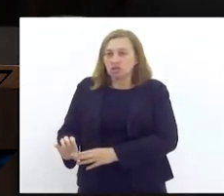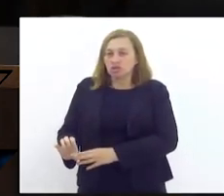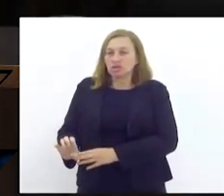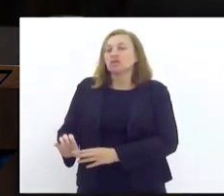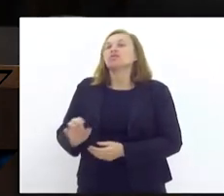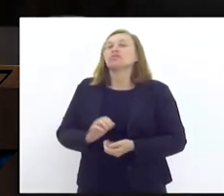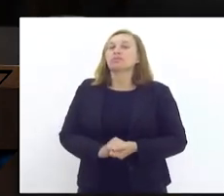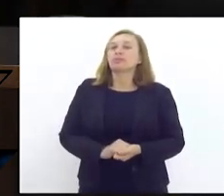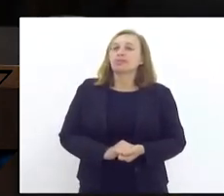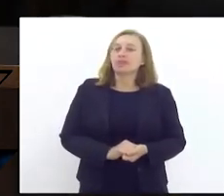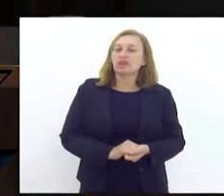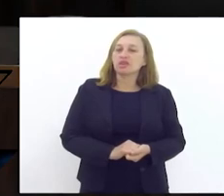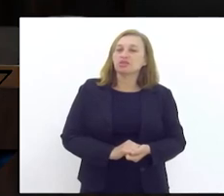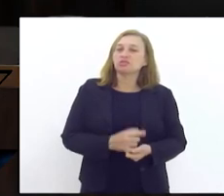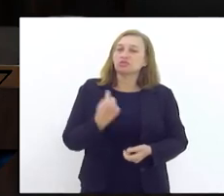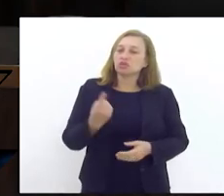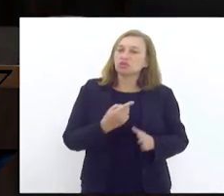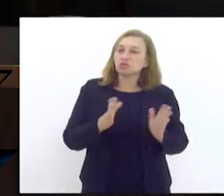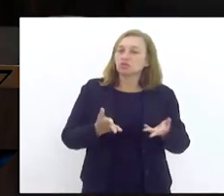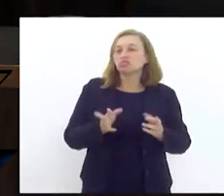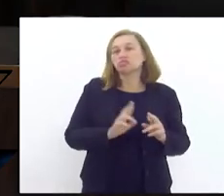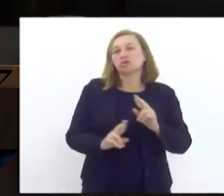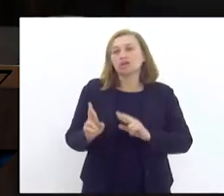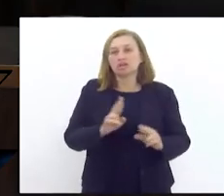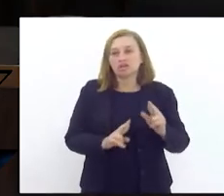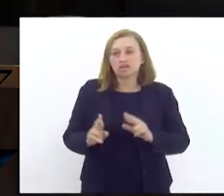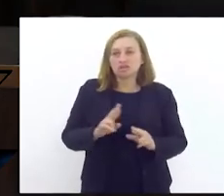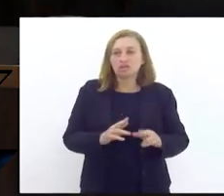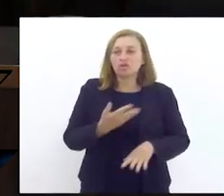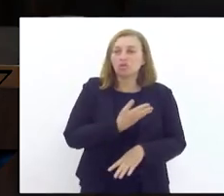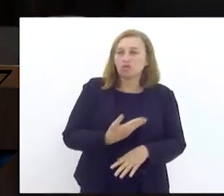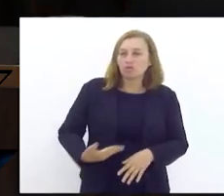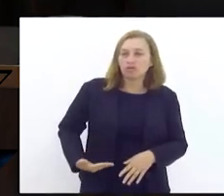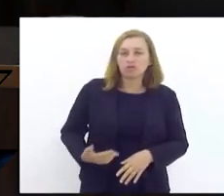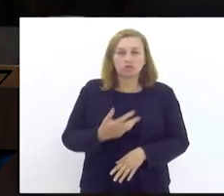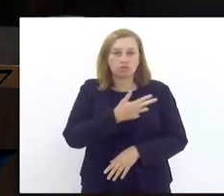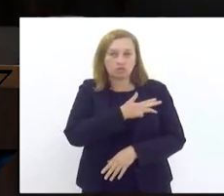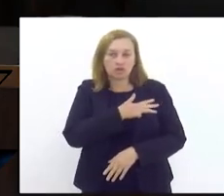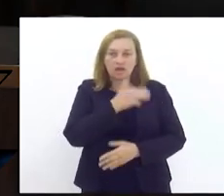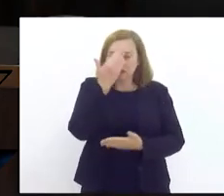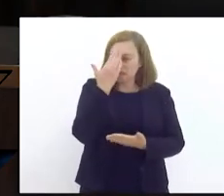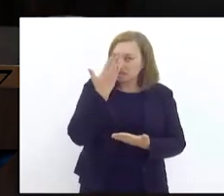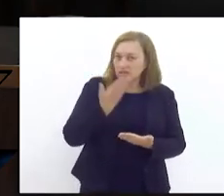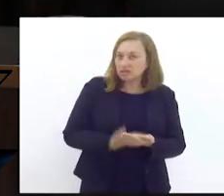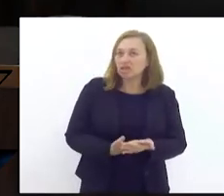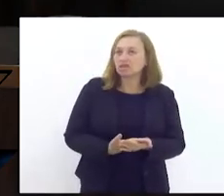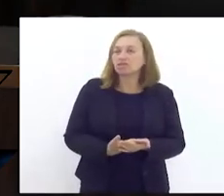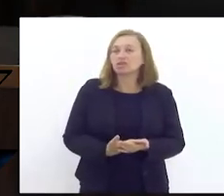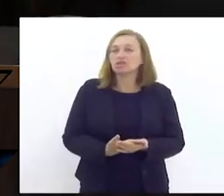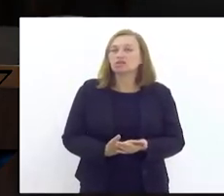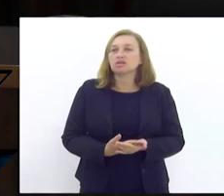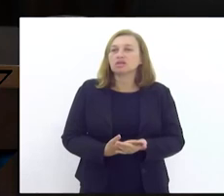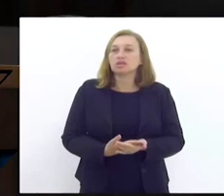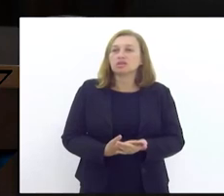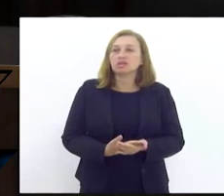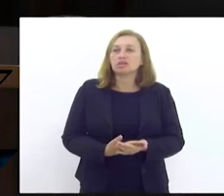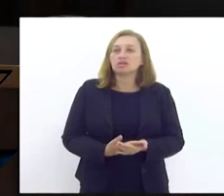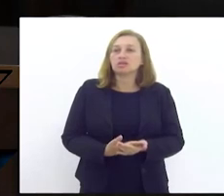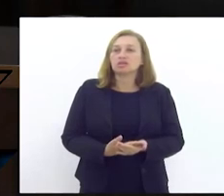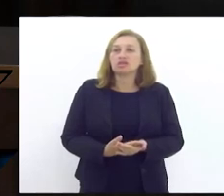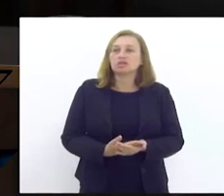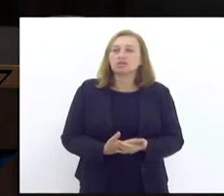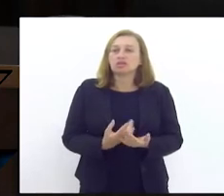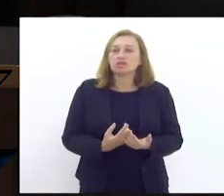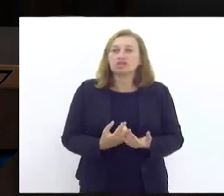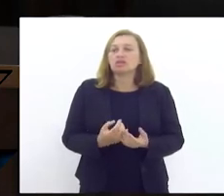nós hoje temos uma relação próximo ao governo Lula porque acreditamos que a gente é necessário derrotar a Extrema direita e